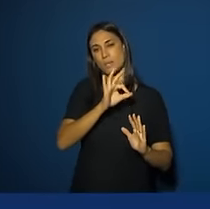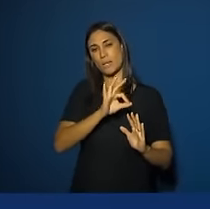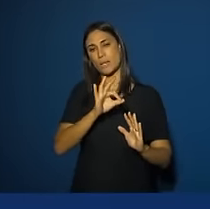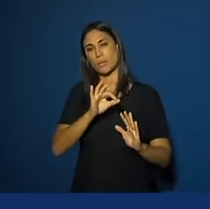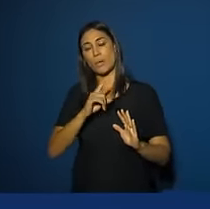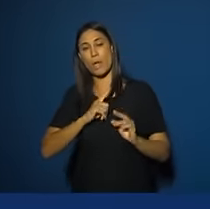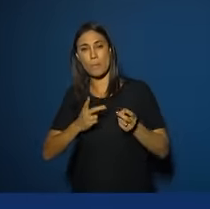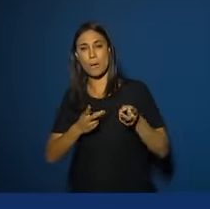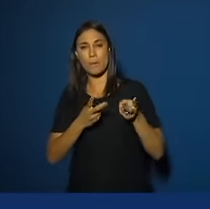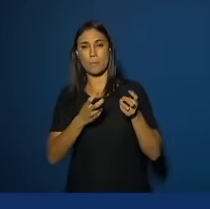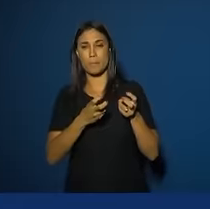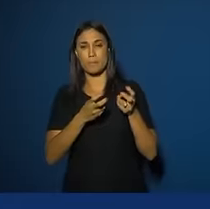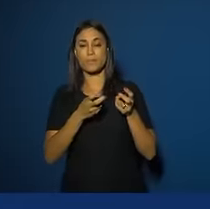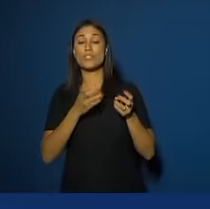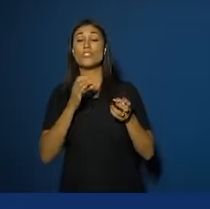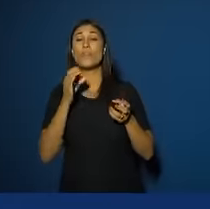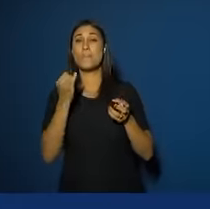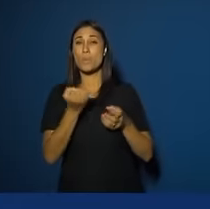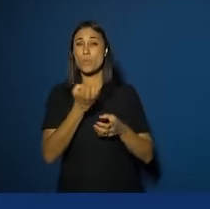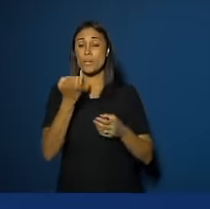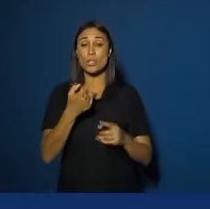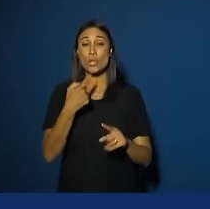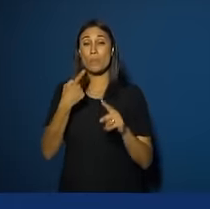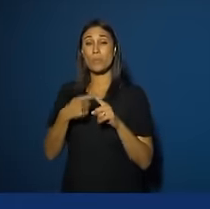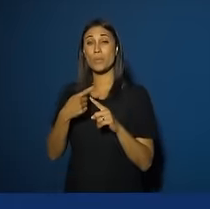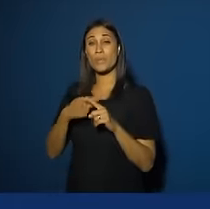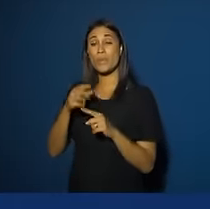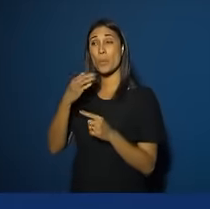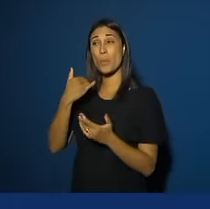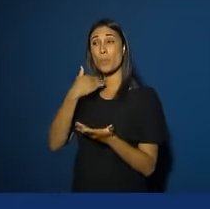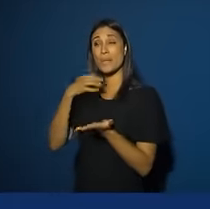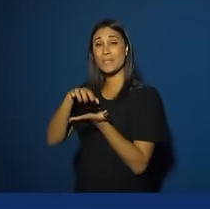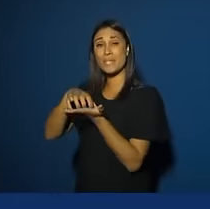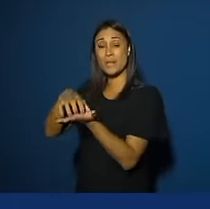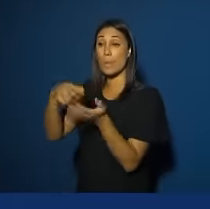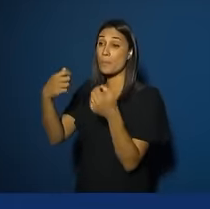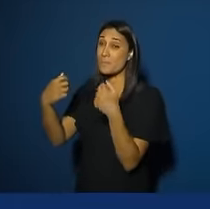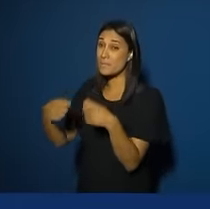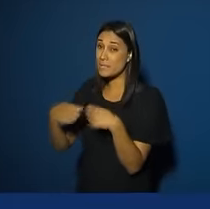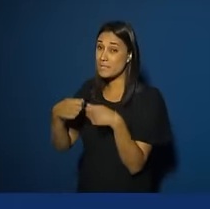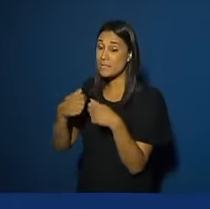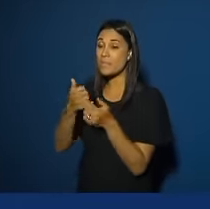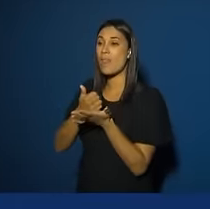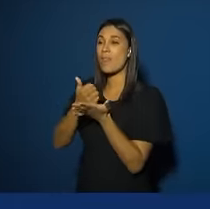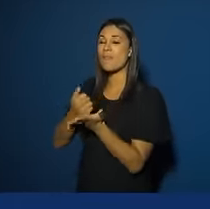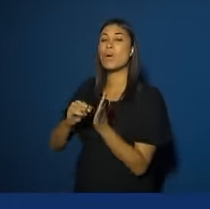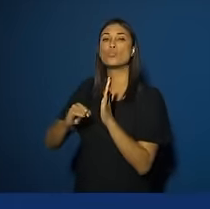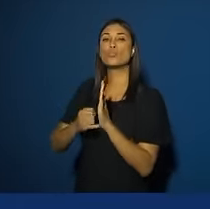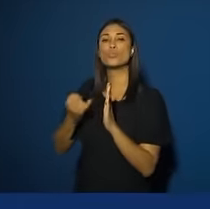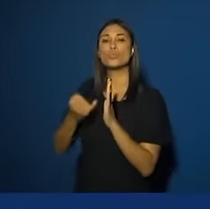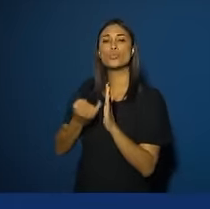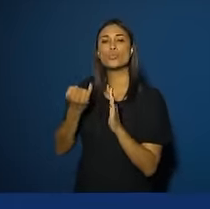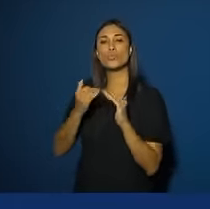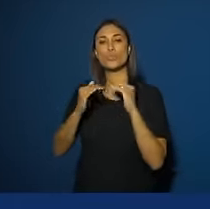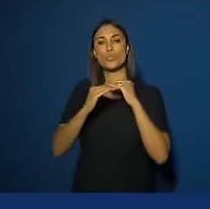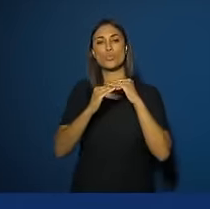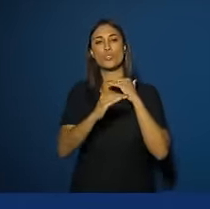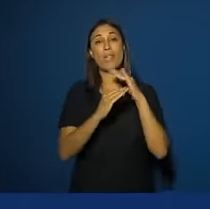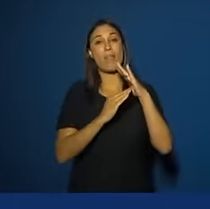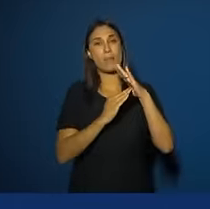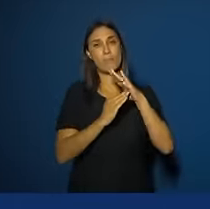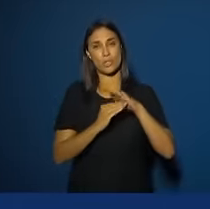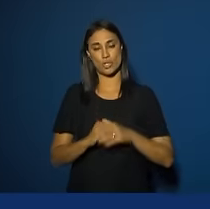é uma perspectiva de desaceleração importante, por que que o Banco Central aqui precisa levar a taxa de juros para esse nível